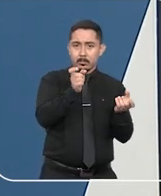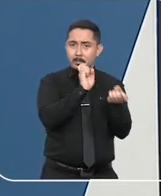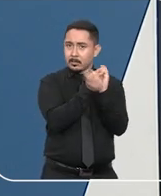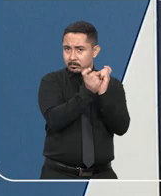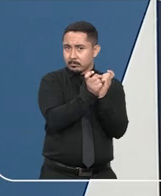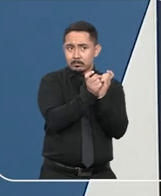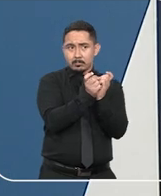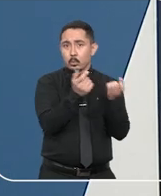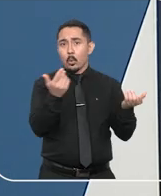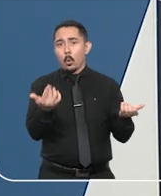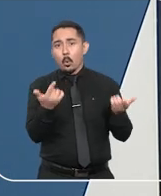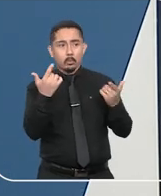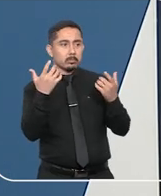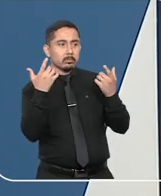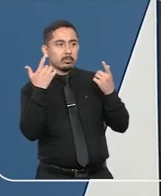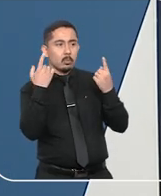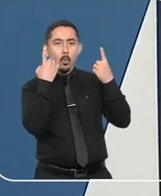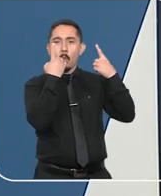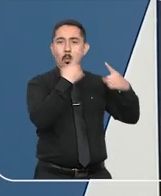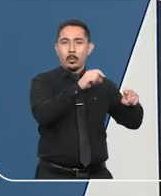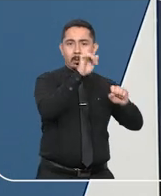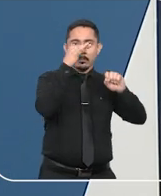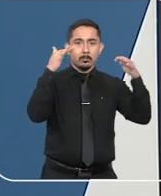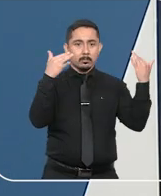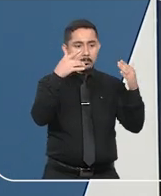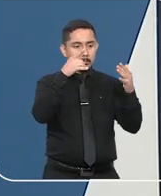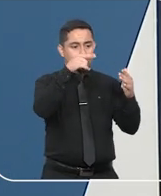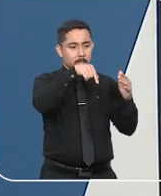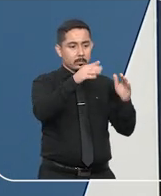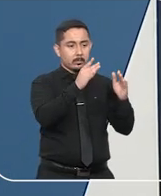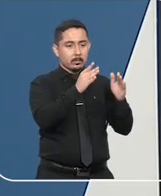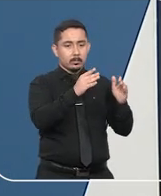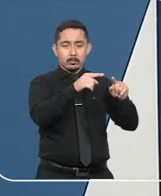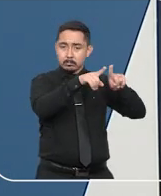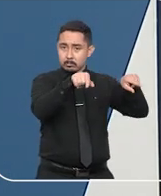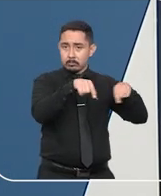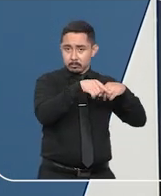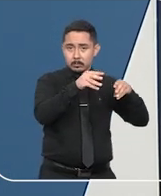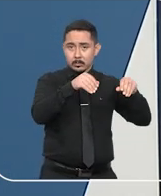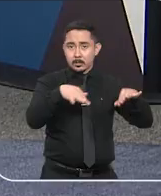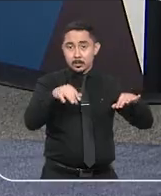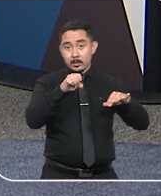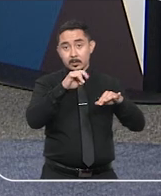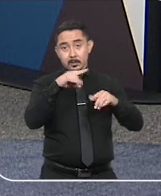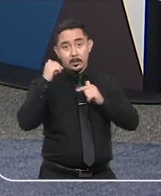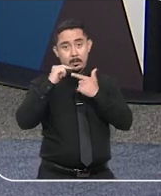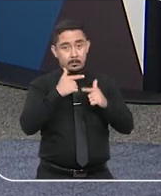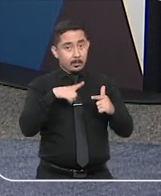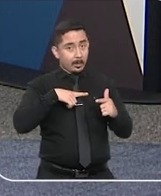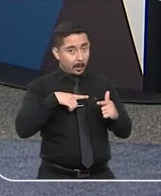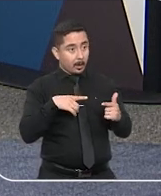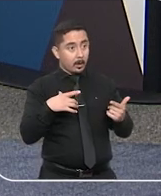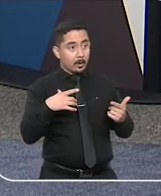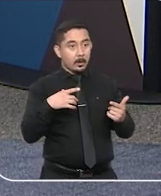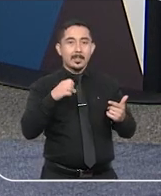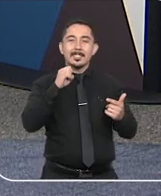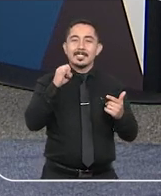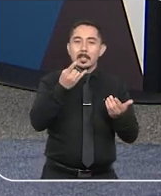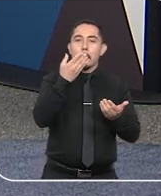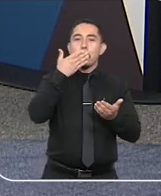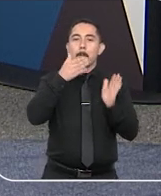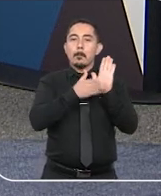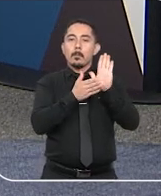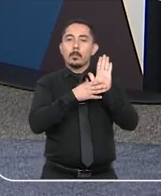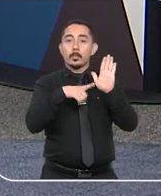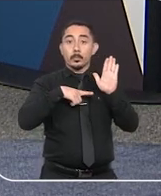multa administrativa decorrente de infração ambiental no imóvel transmitido como herança, a menos que seja comprovada a